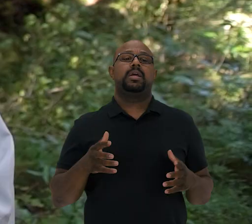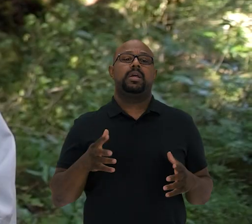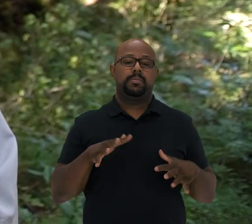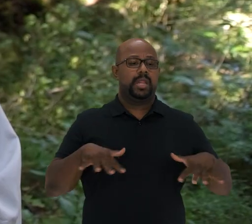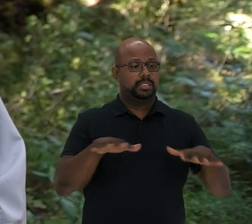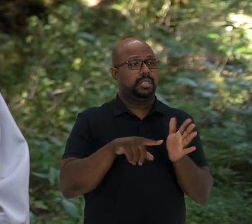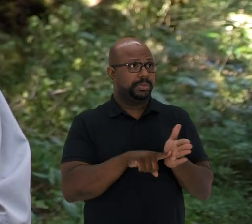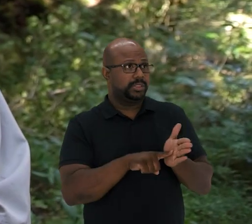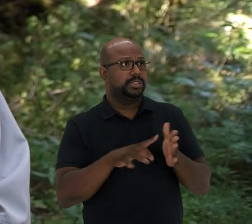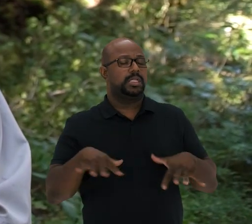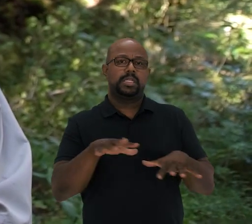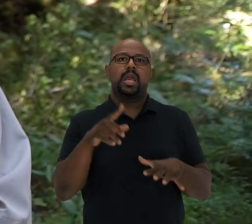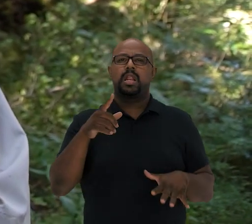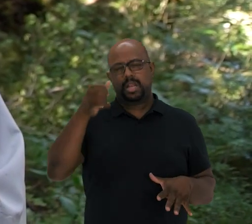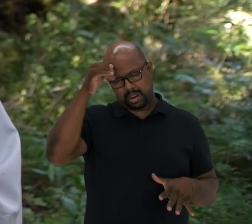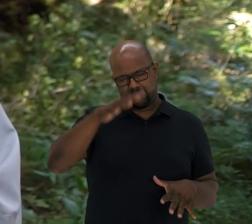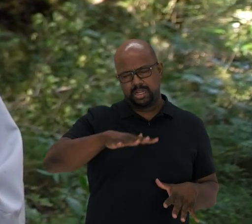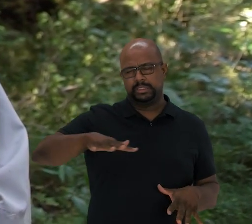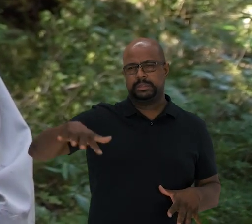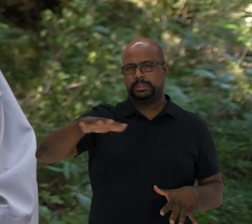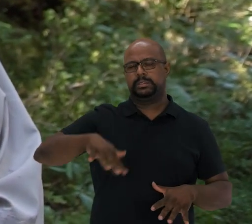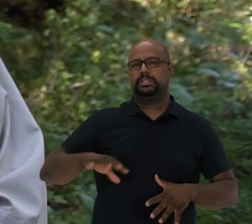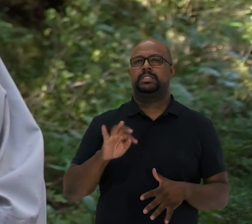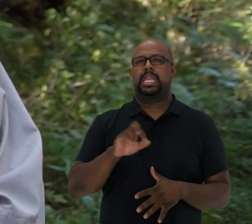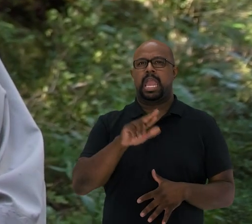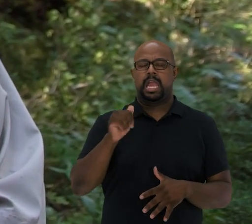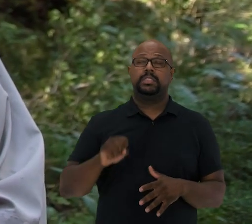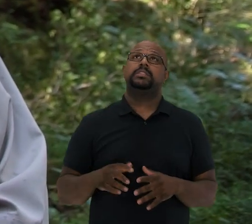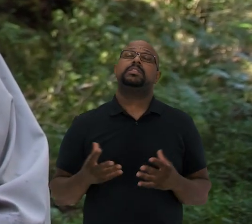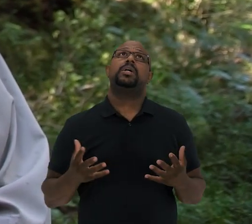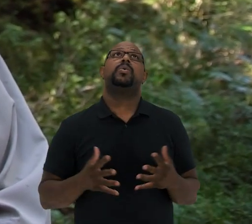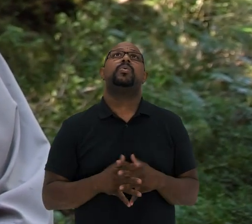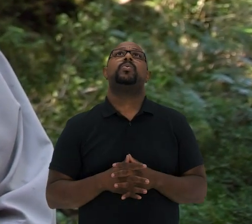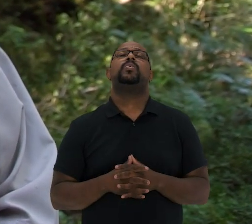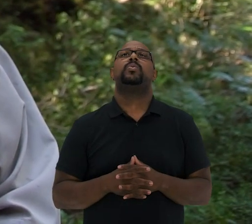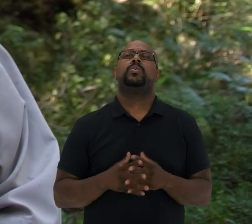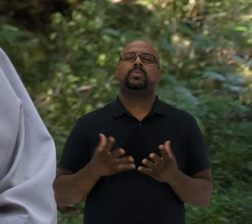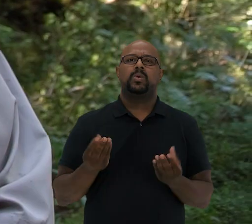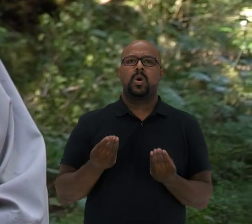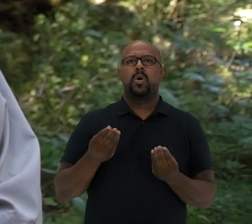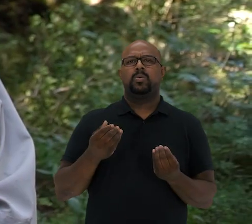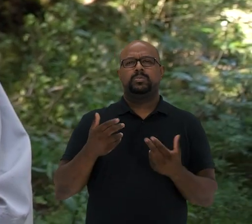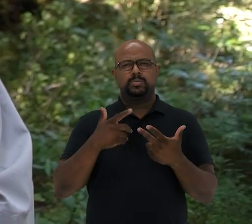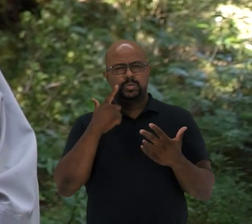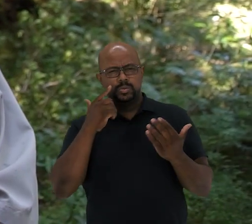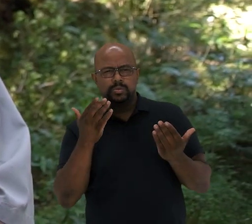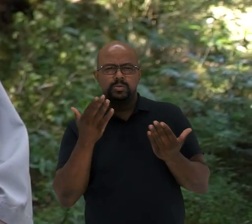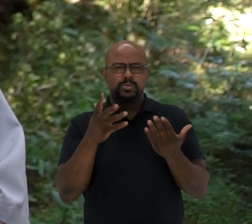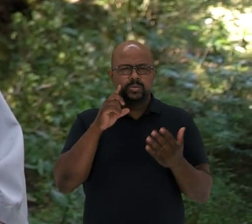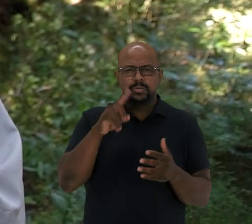para essa pesquisa, né? Que era uma fazenda dos terra aqui, né? Então, com permissão, com